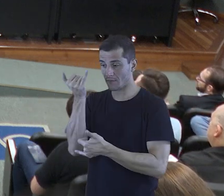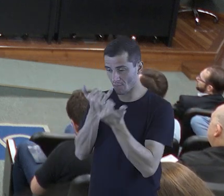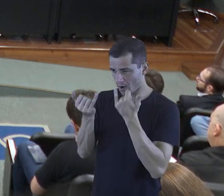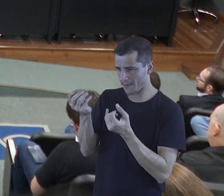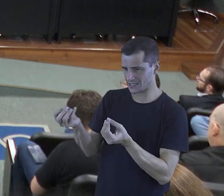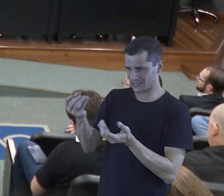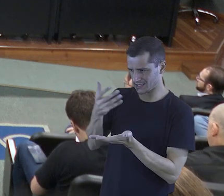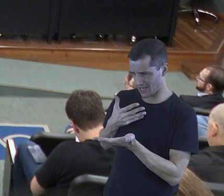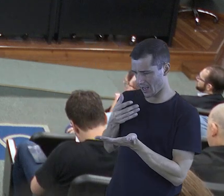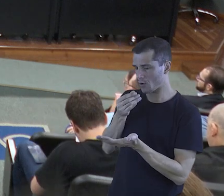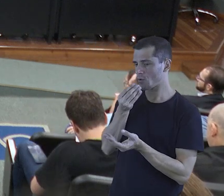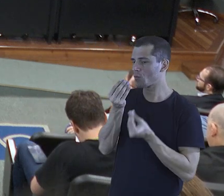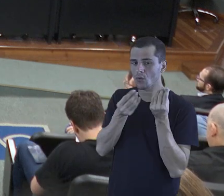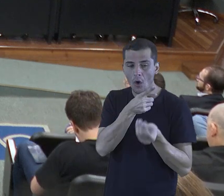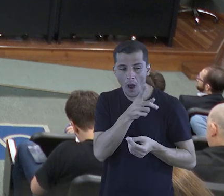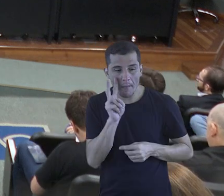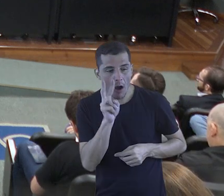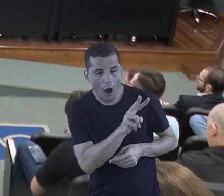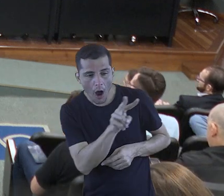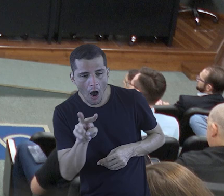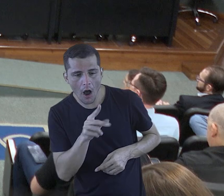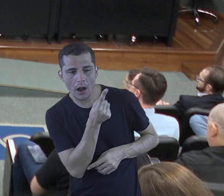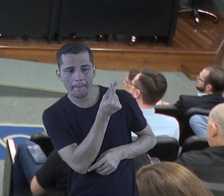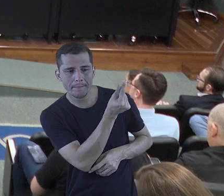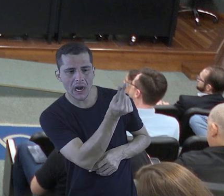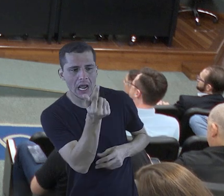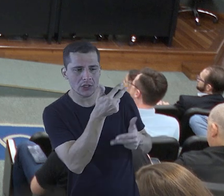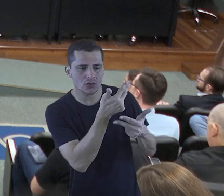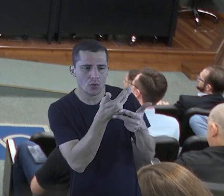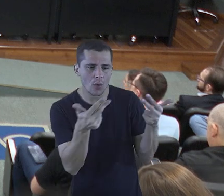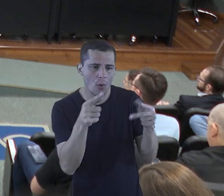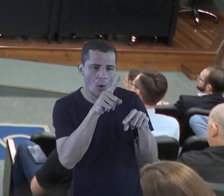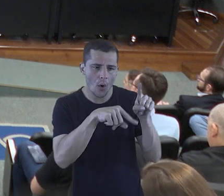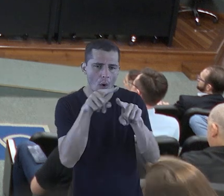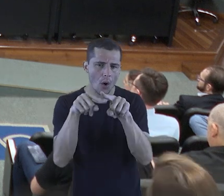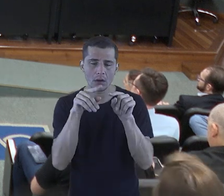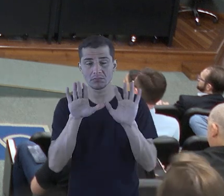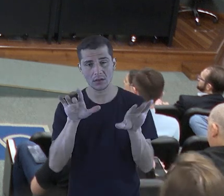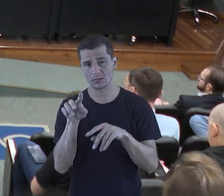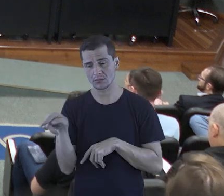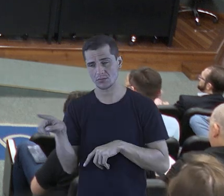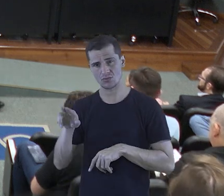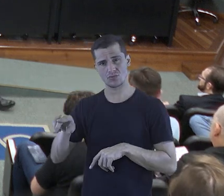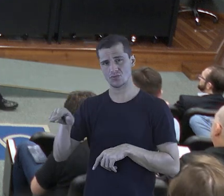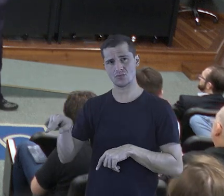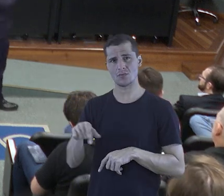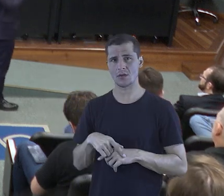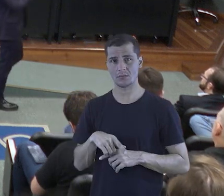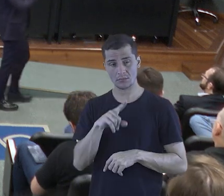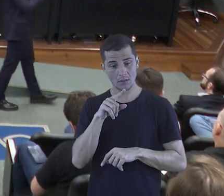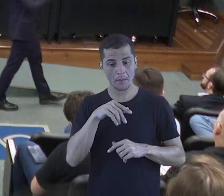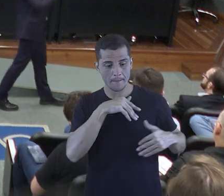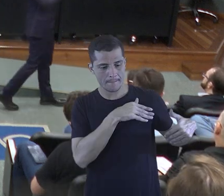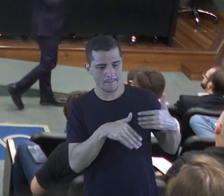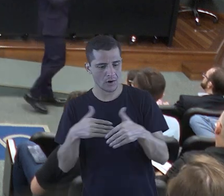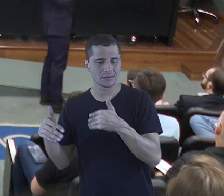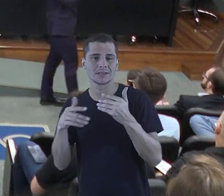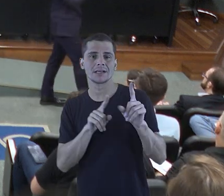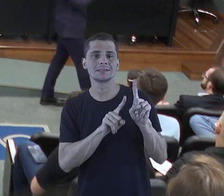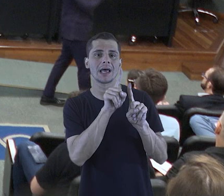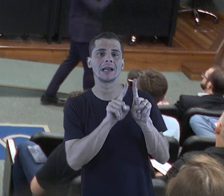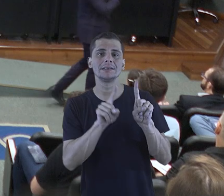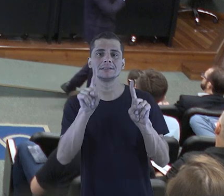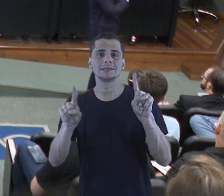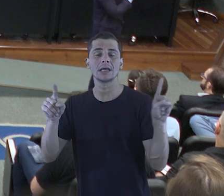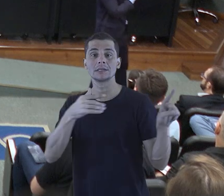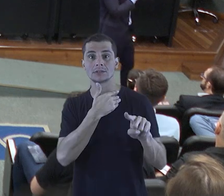CPF, o endereço dos sócios das empresas que me mandam, por exemplo, informações para coleta de preços, para